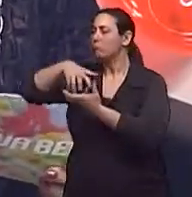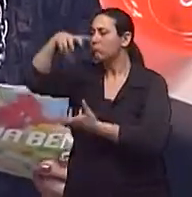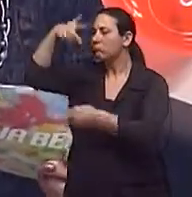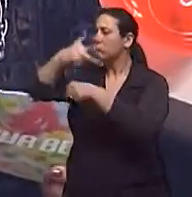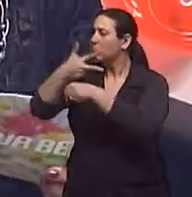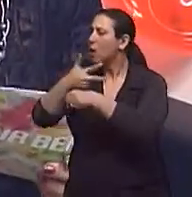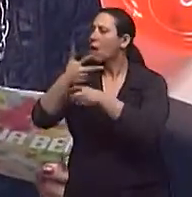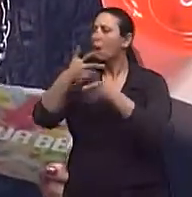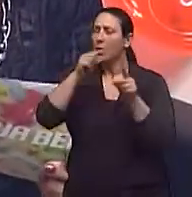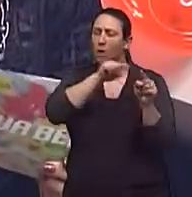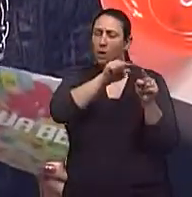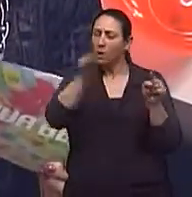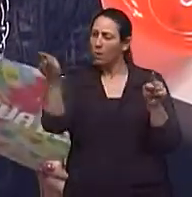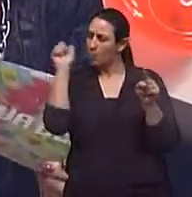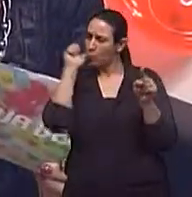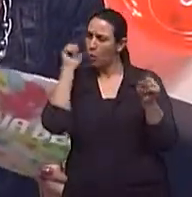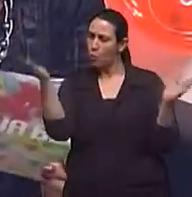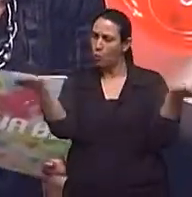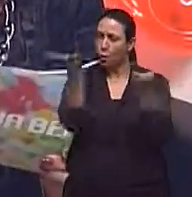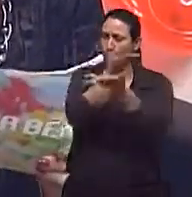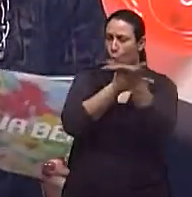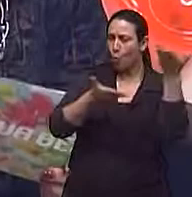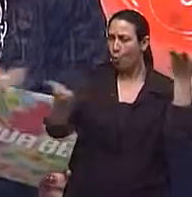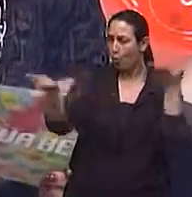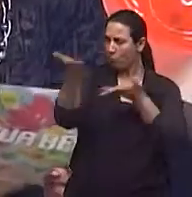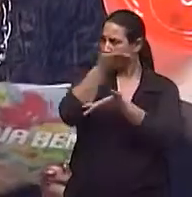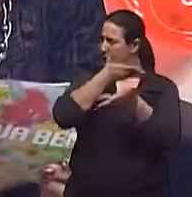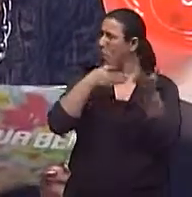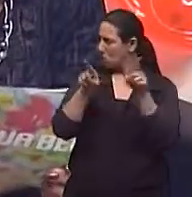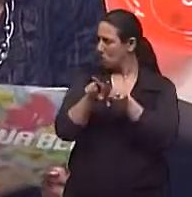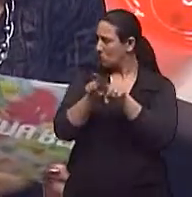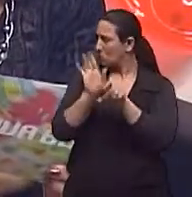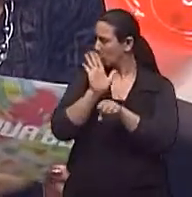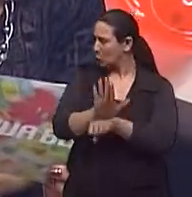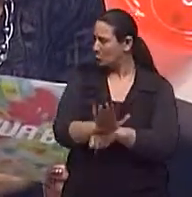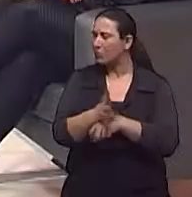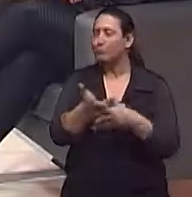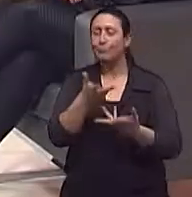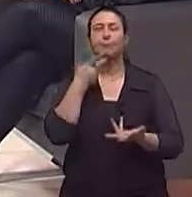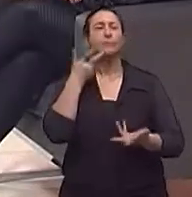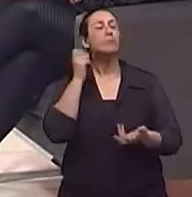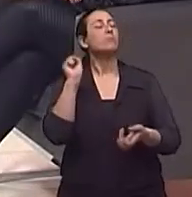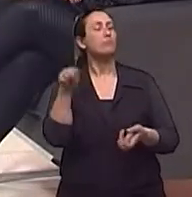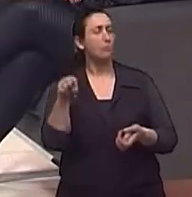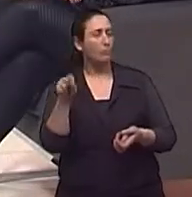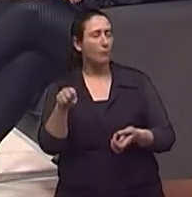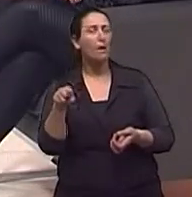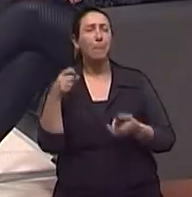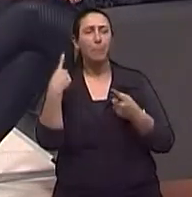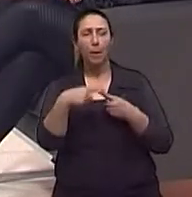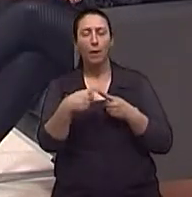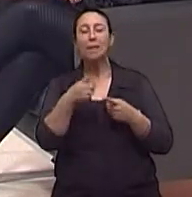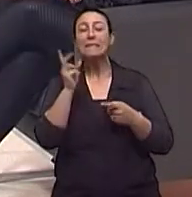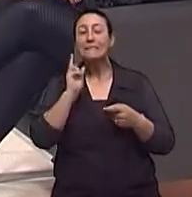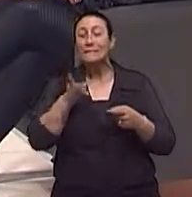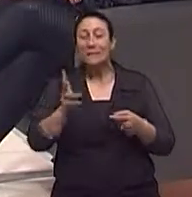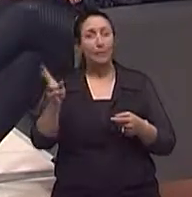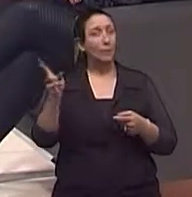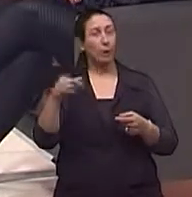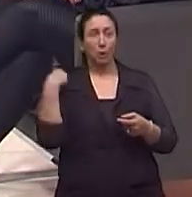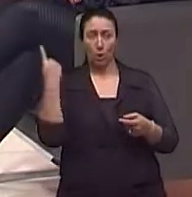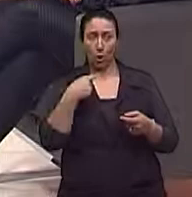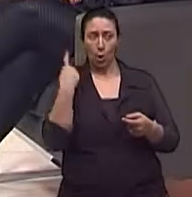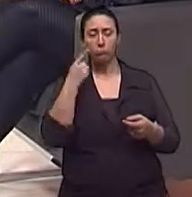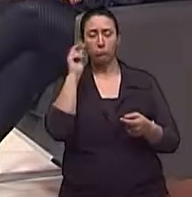essa troca entre as mulheres e me parece aqui também ajuda concorda assim eu acho que sempre que a gente pode